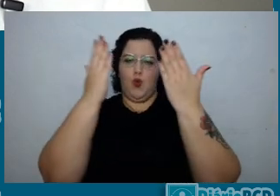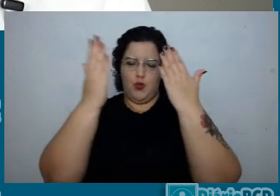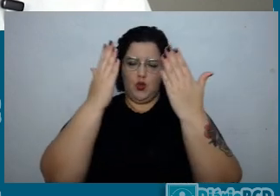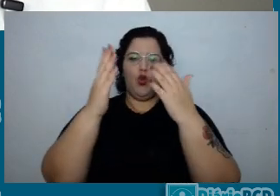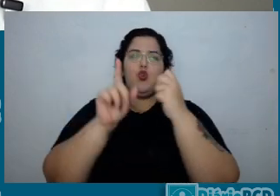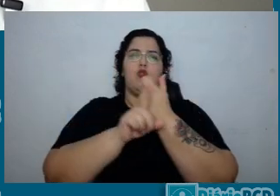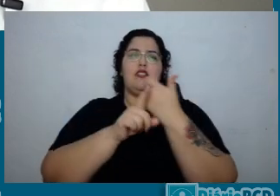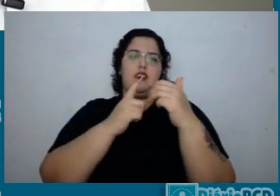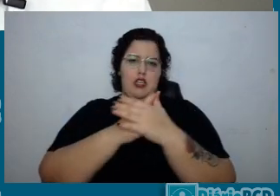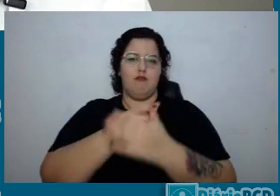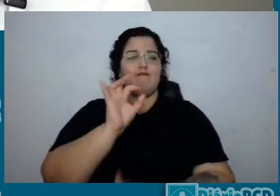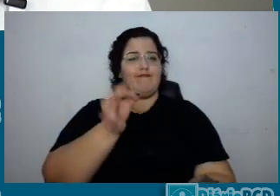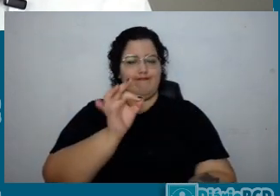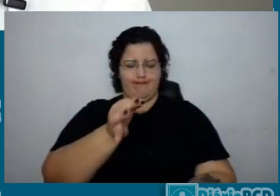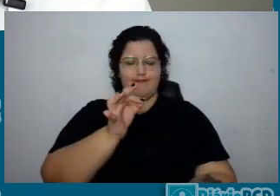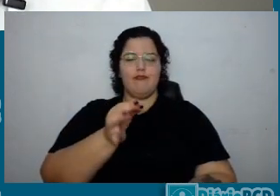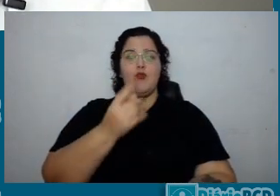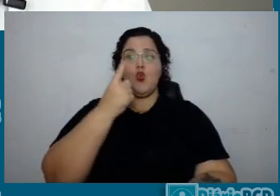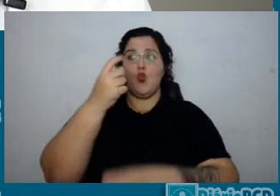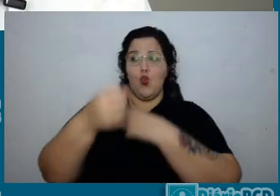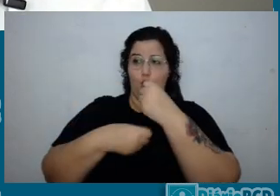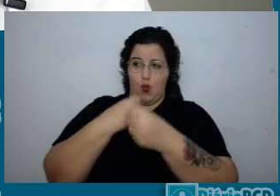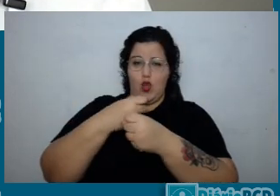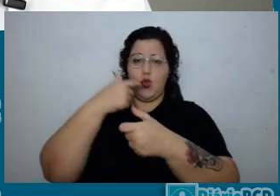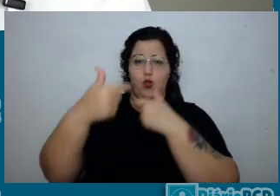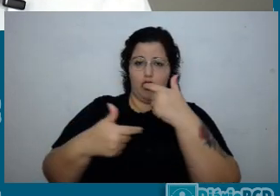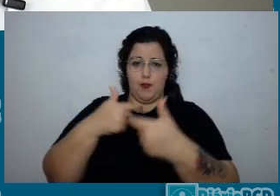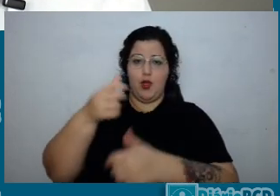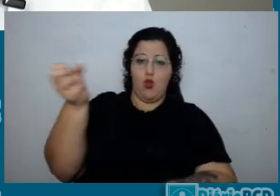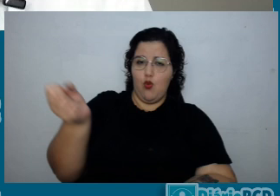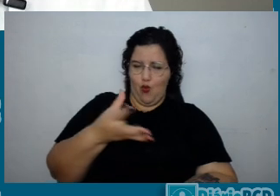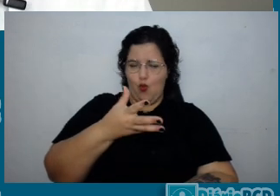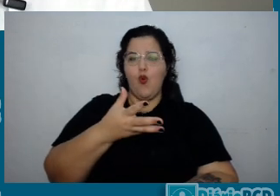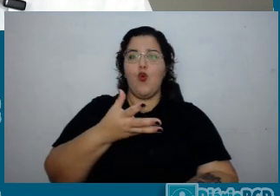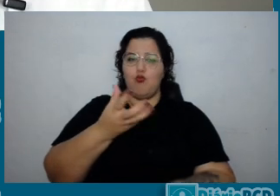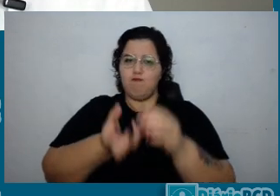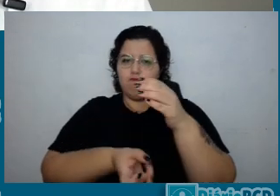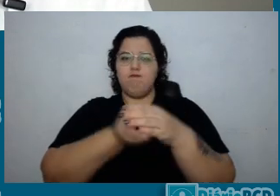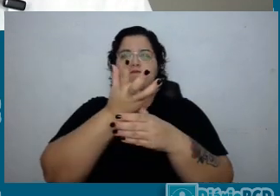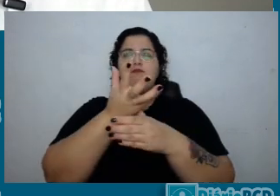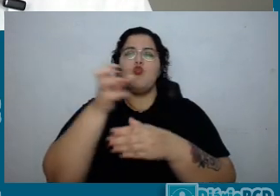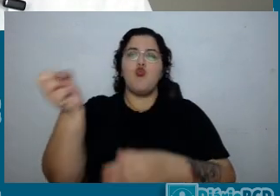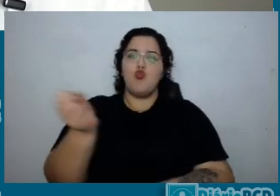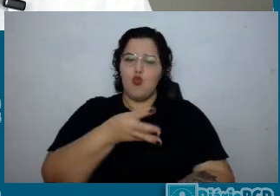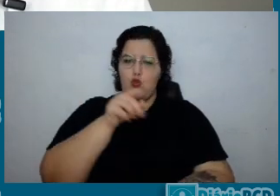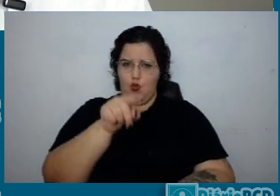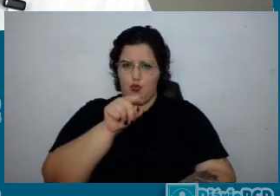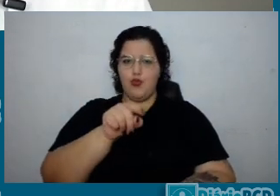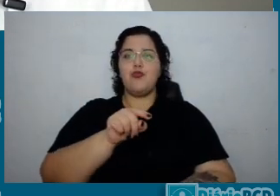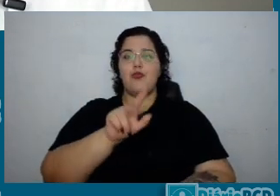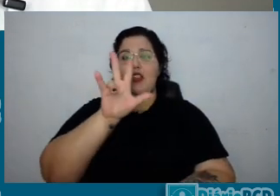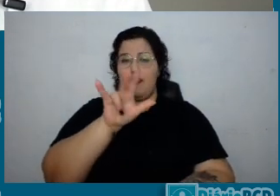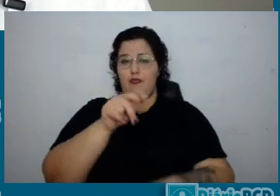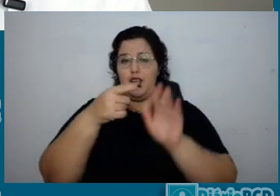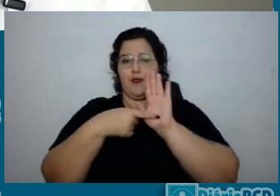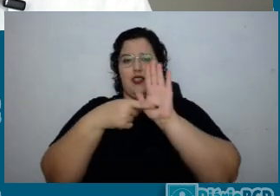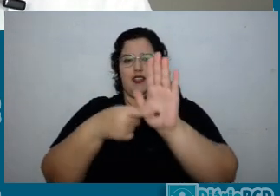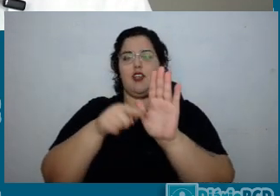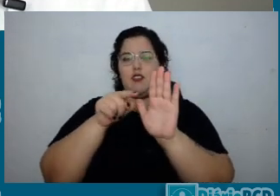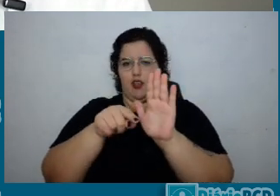teve 1 ano de trabalho, fez o seu relatório, a sua proposição de implementação. Nós vamos